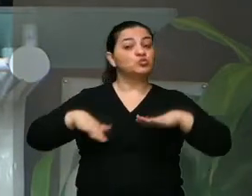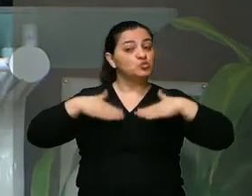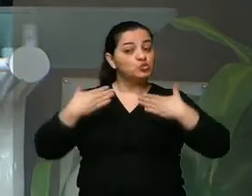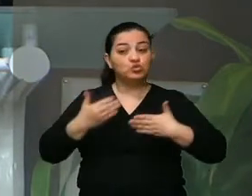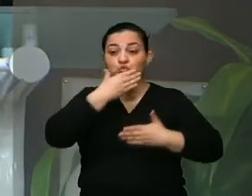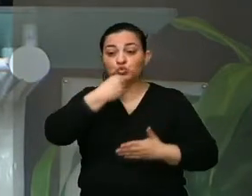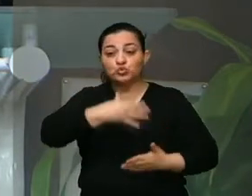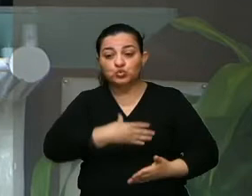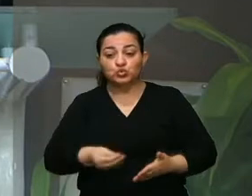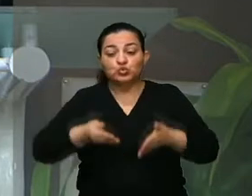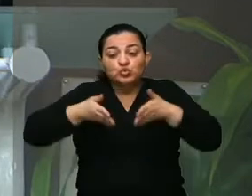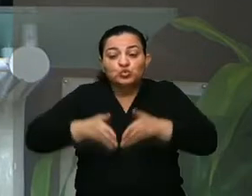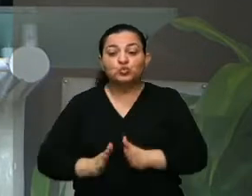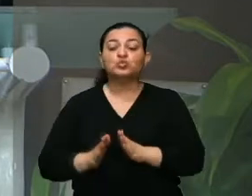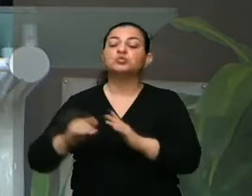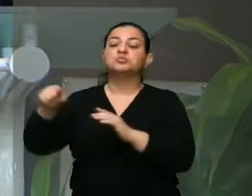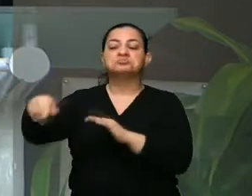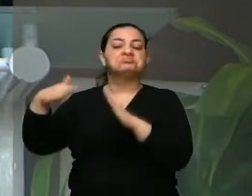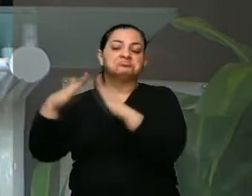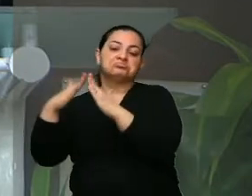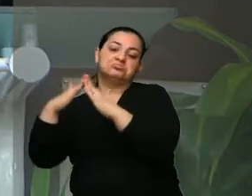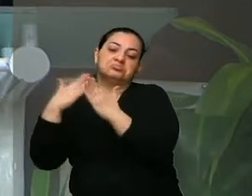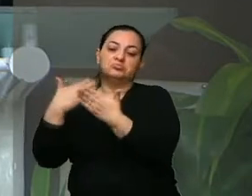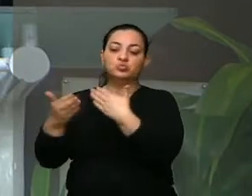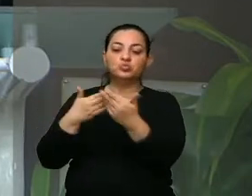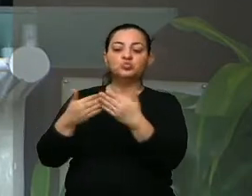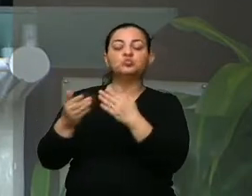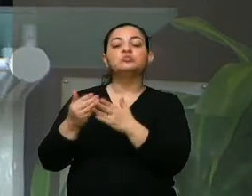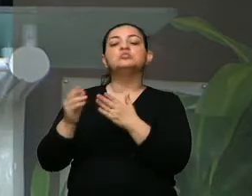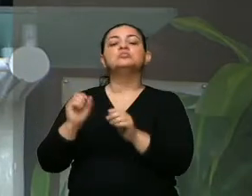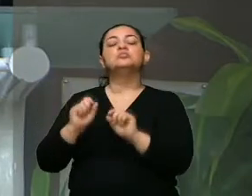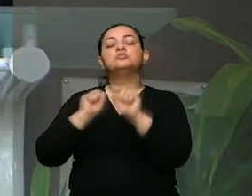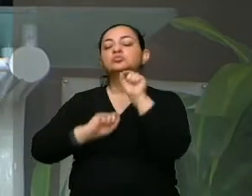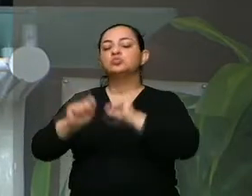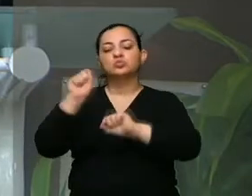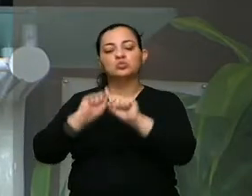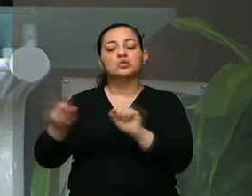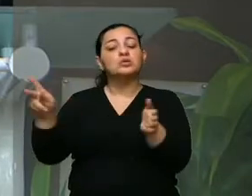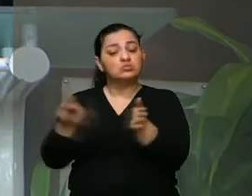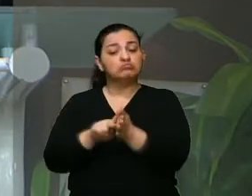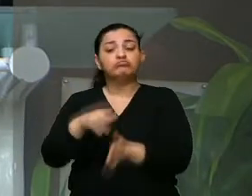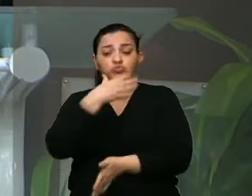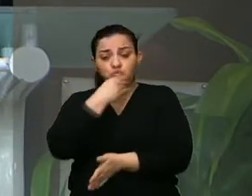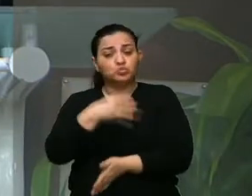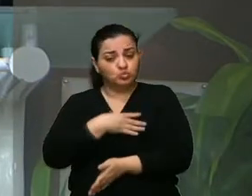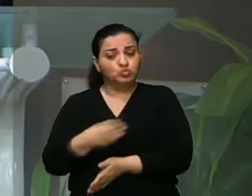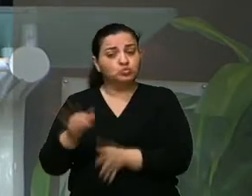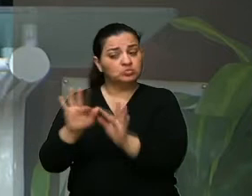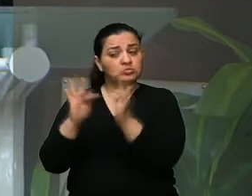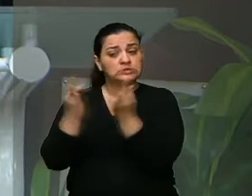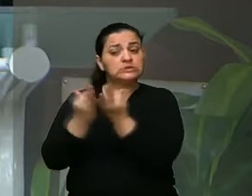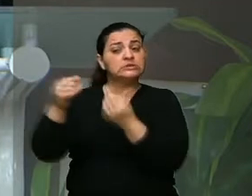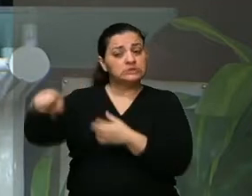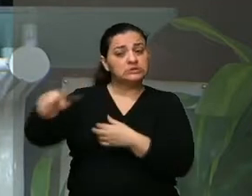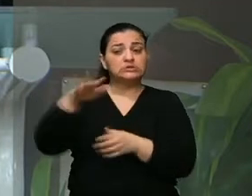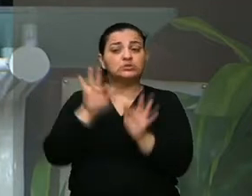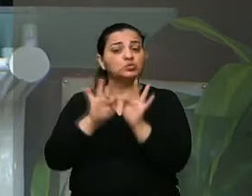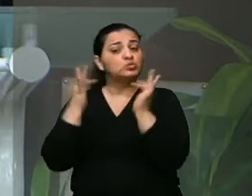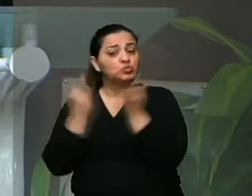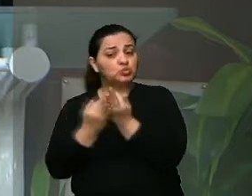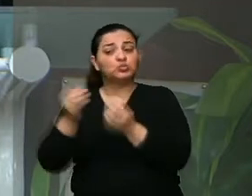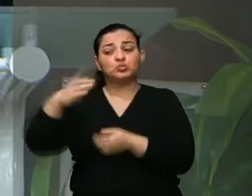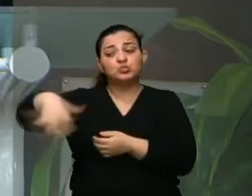casa em uma casa posicionalmente era um filho um filho do pai